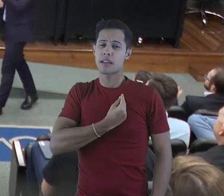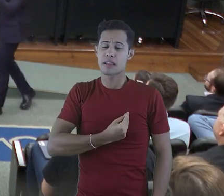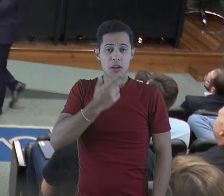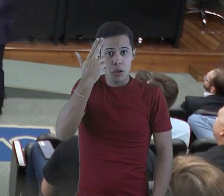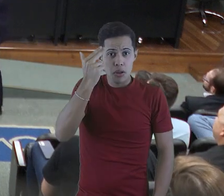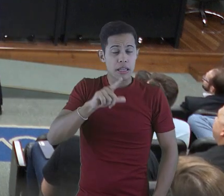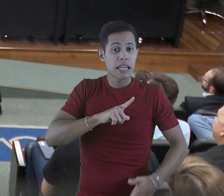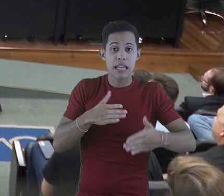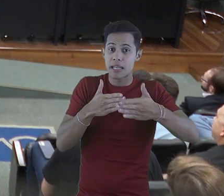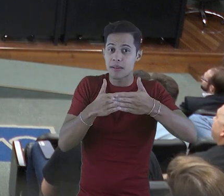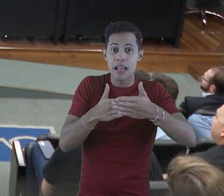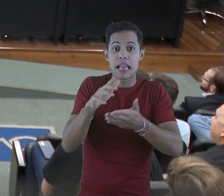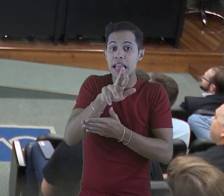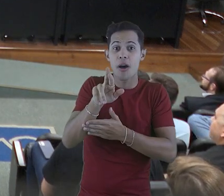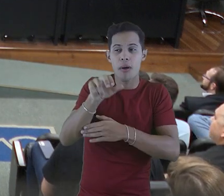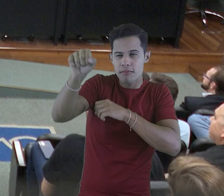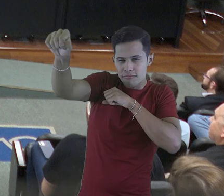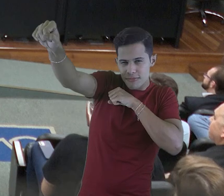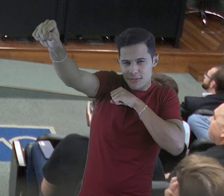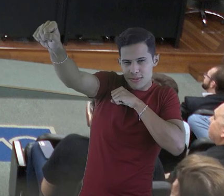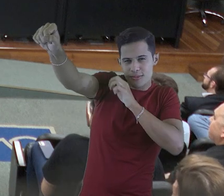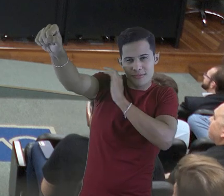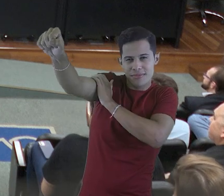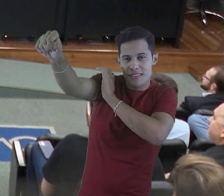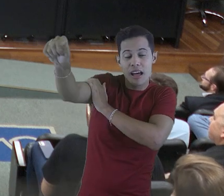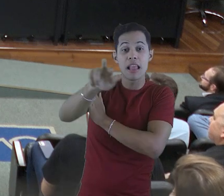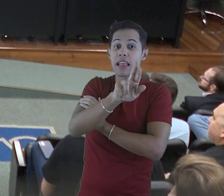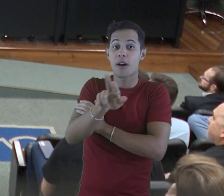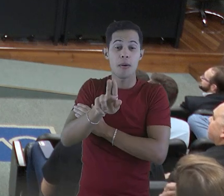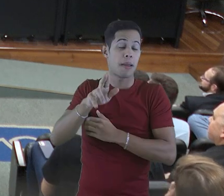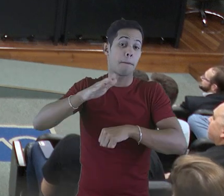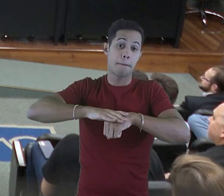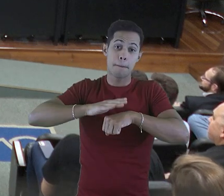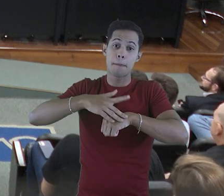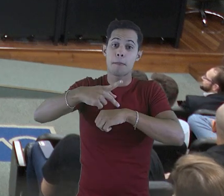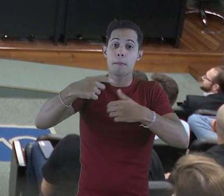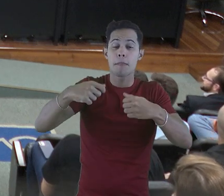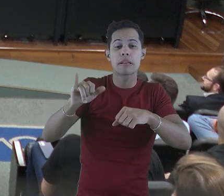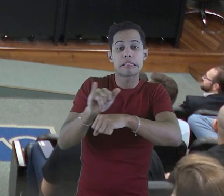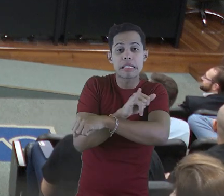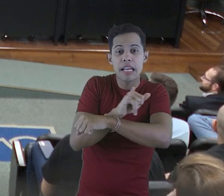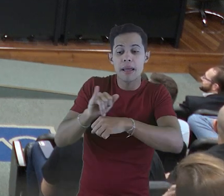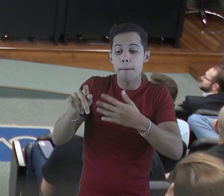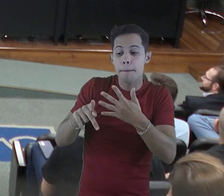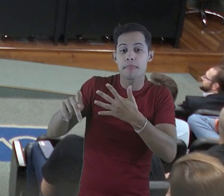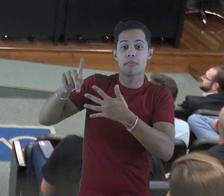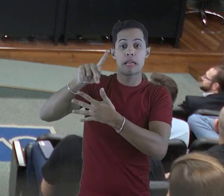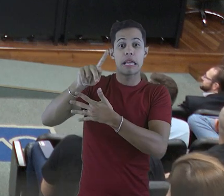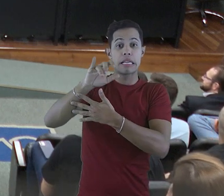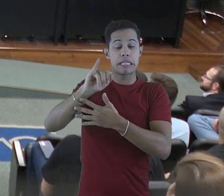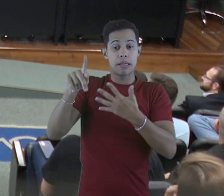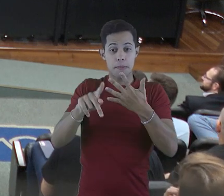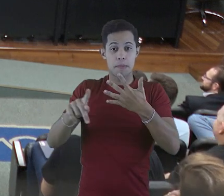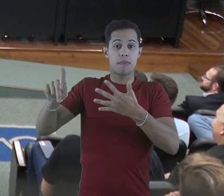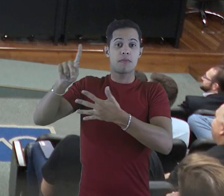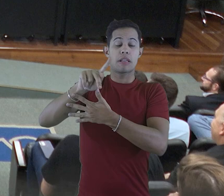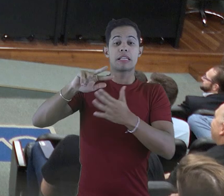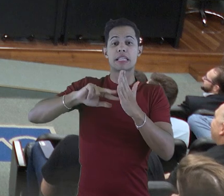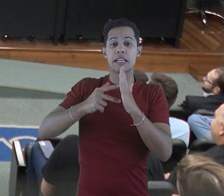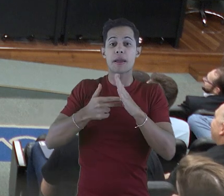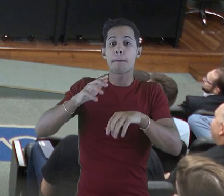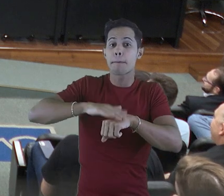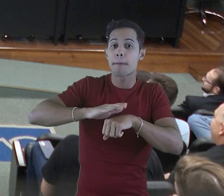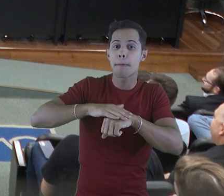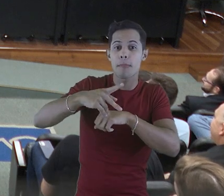se omite priorizando quando você prioriza você não se omite você só não realizou efetivamente mas quem é vai dizer que você se omitiu? não